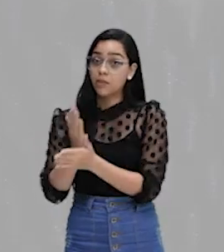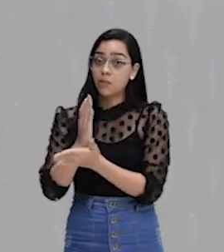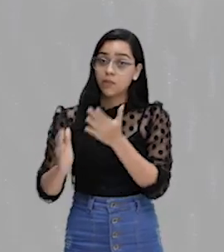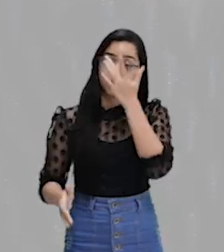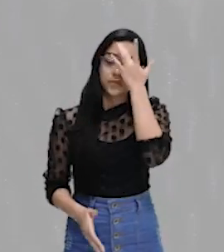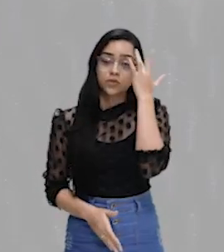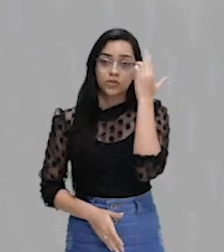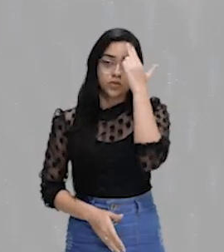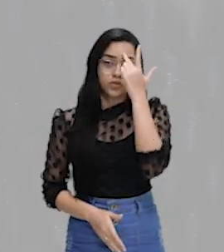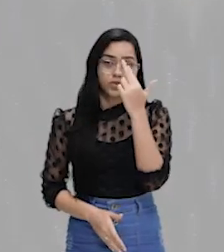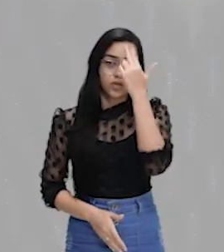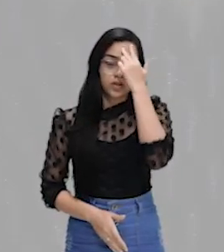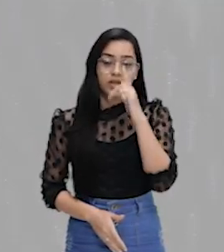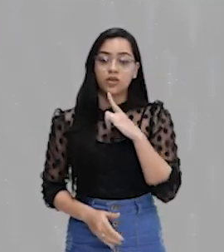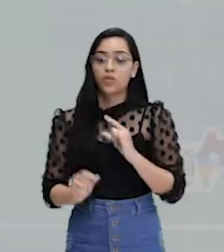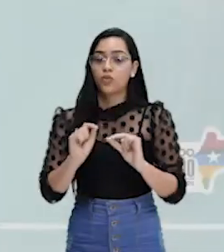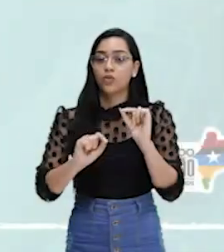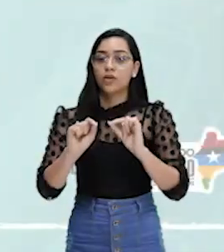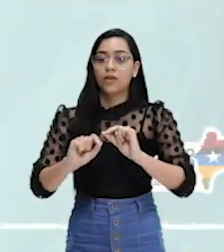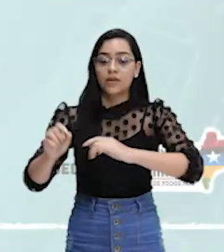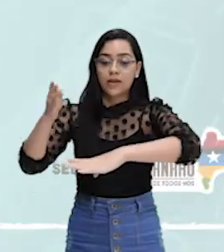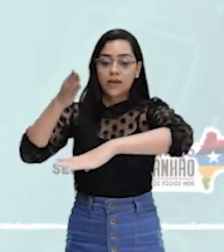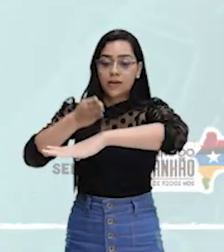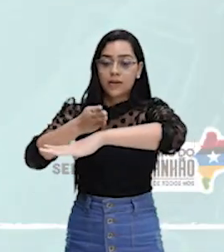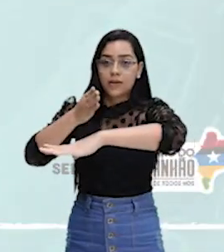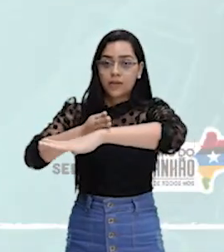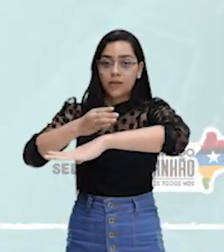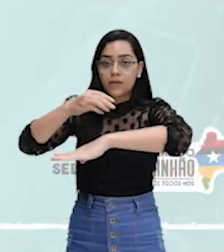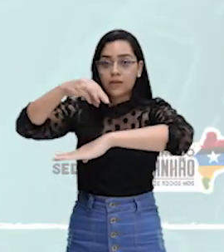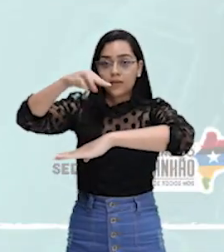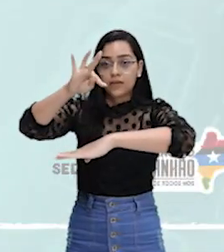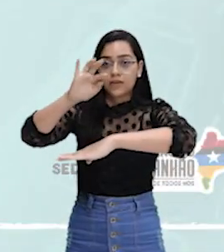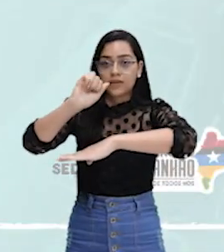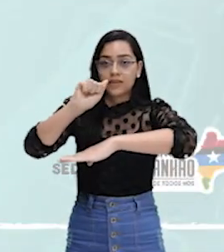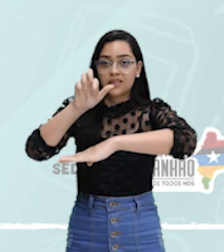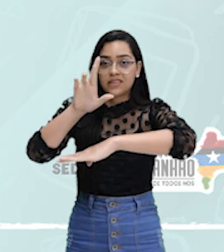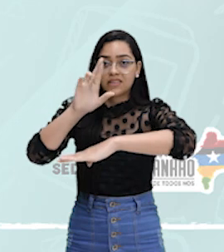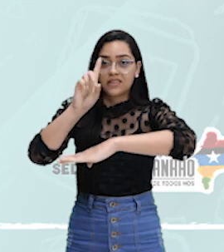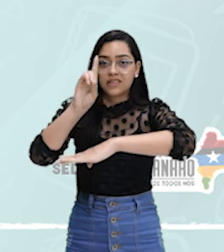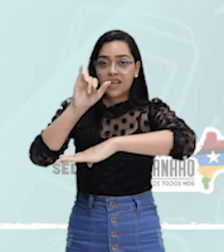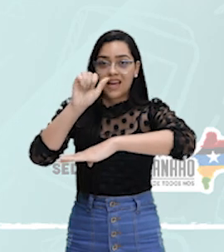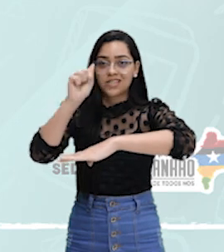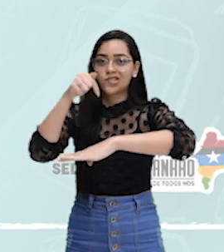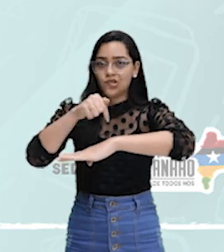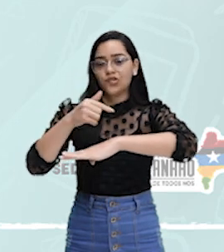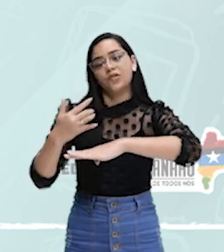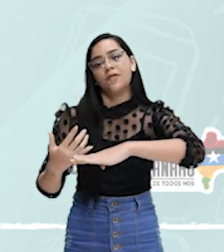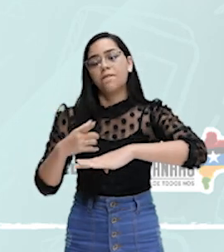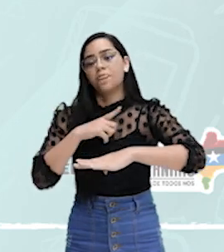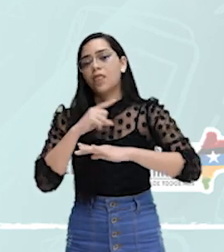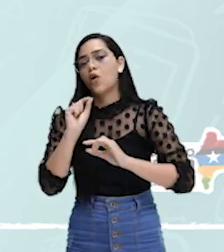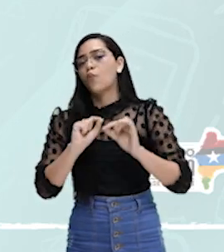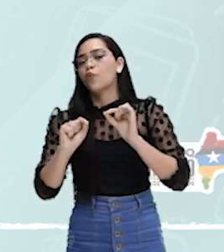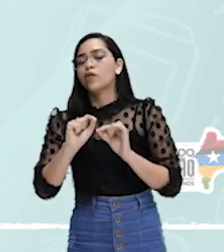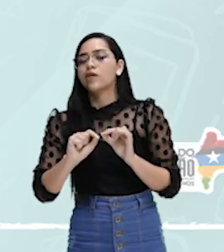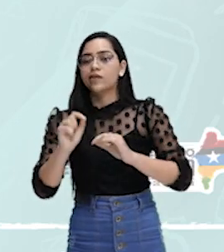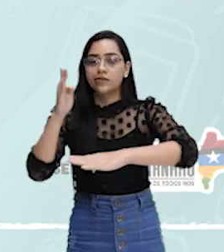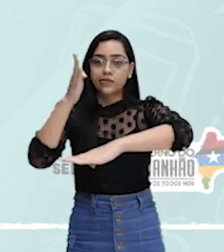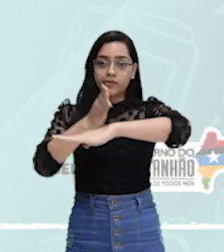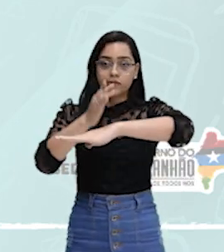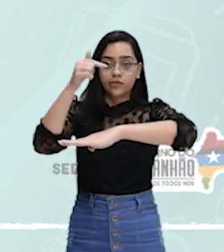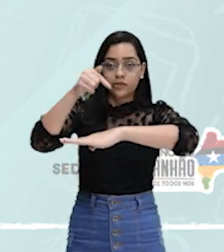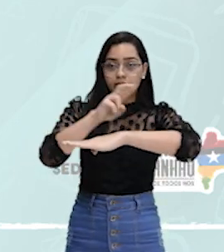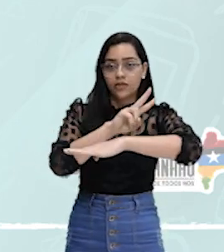historiadores, da chamada Idade Média Tardia. A modernidade, ou essa Idade Média Tardia, que